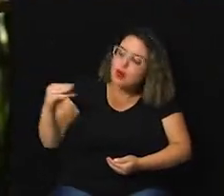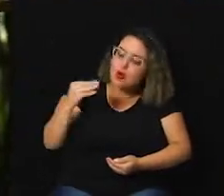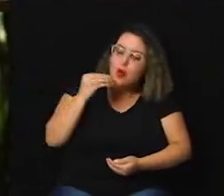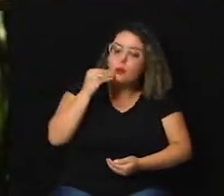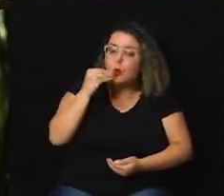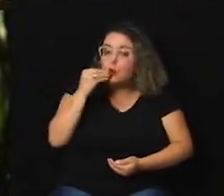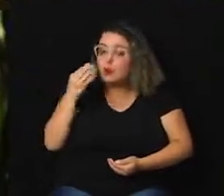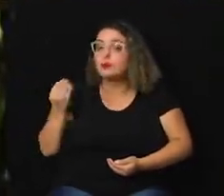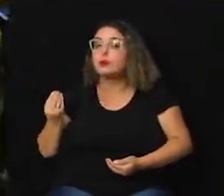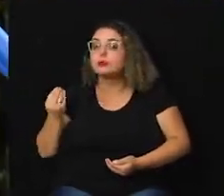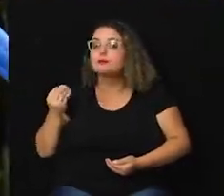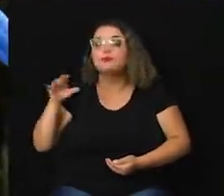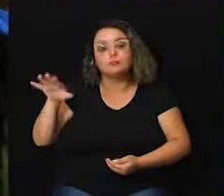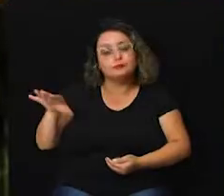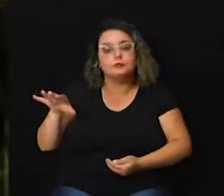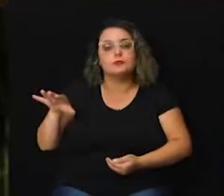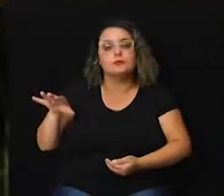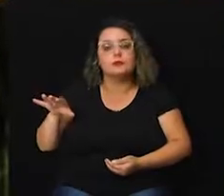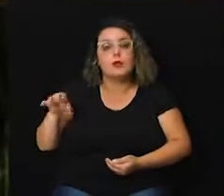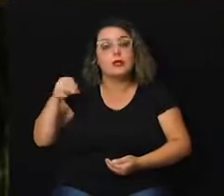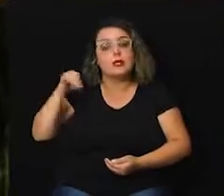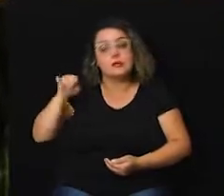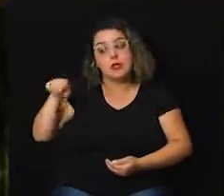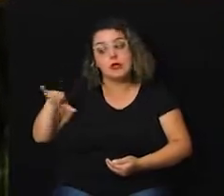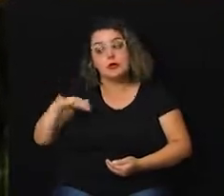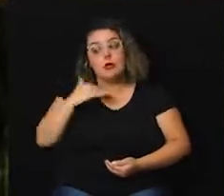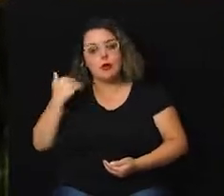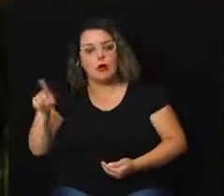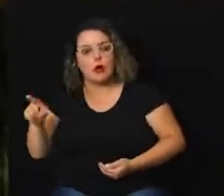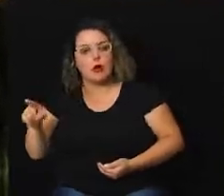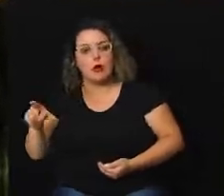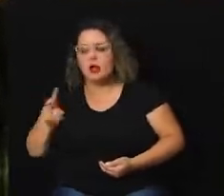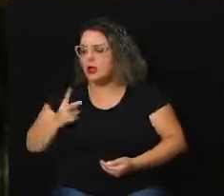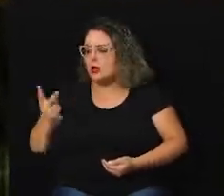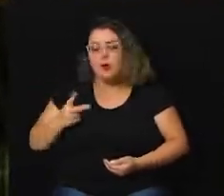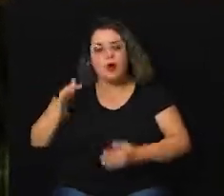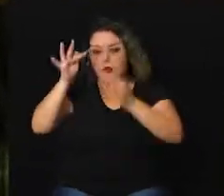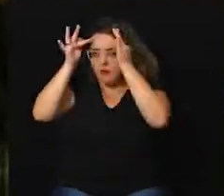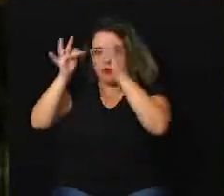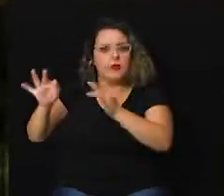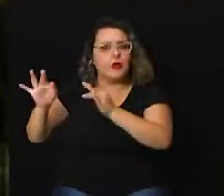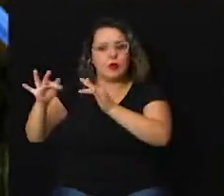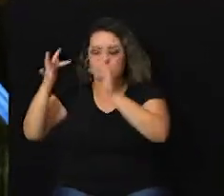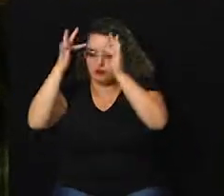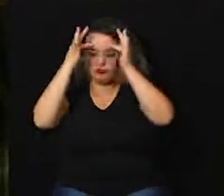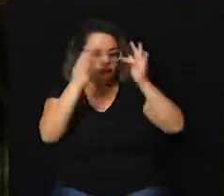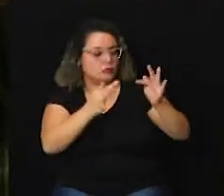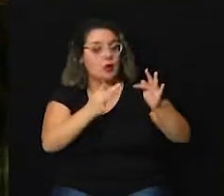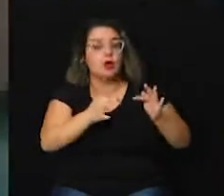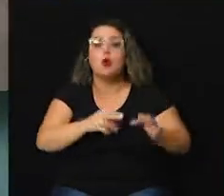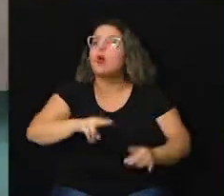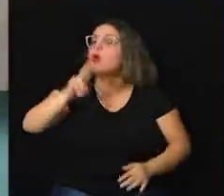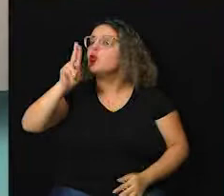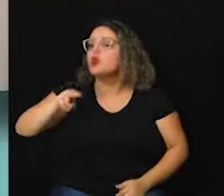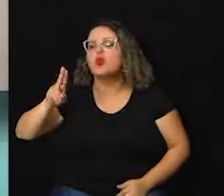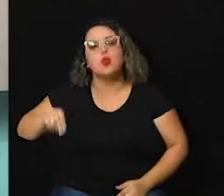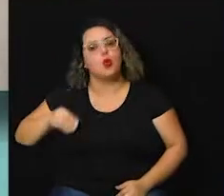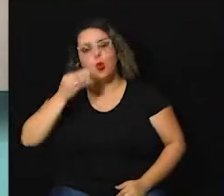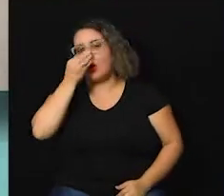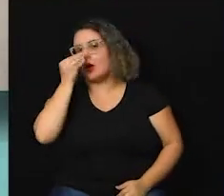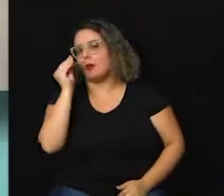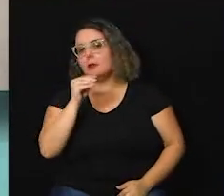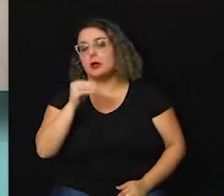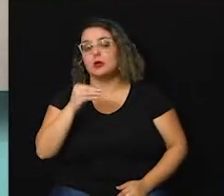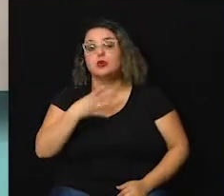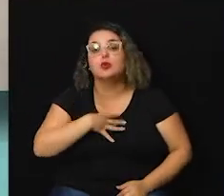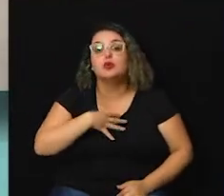um dos indivíduos morrer. Até então, eles são sempre fiéis, e o mais bacana é que não abandonam de forma alguma os